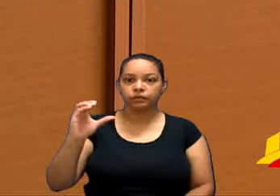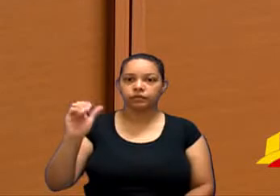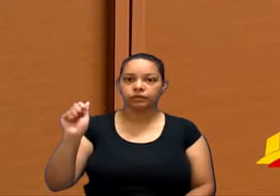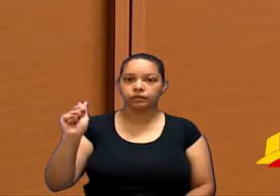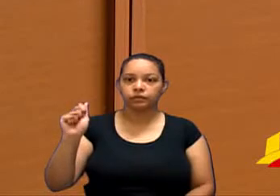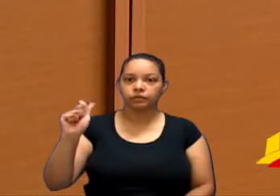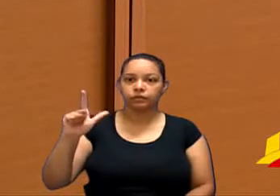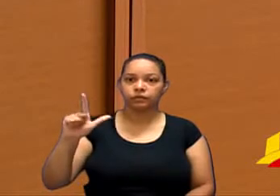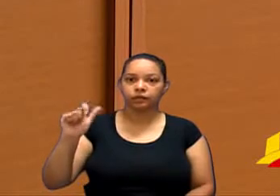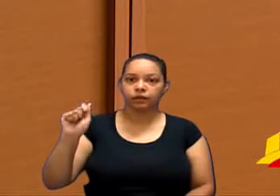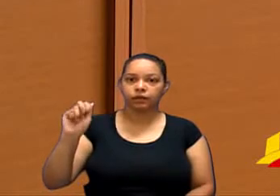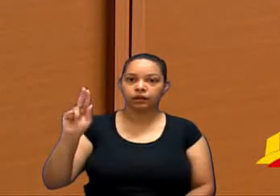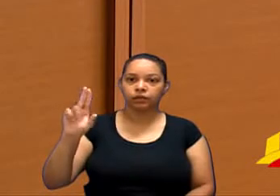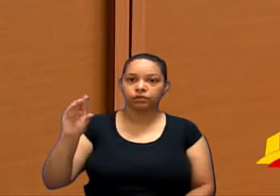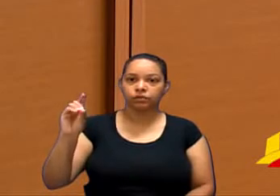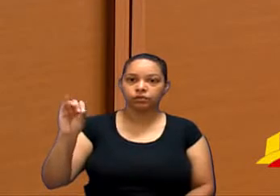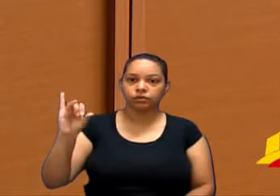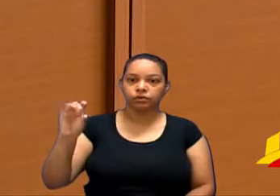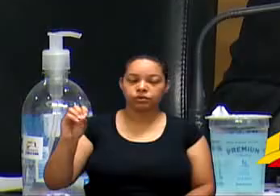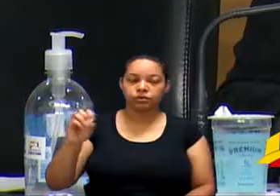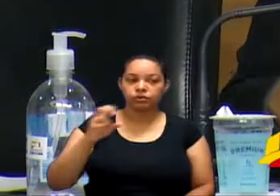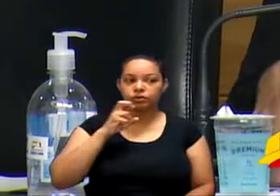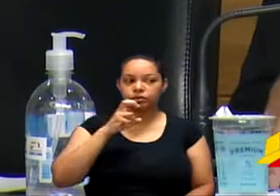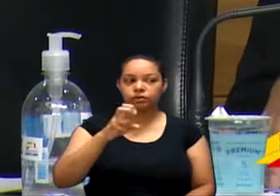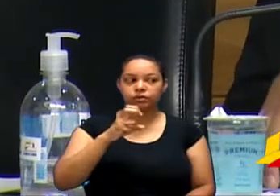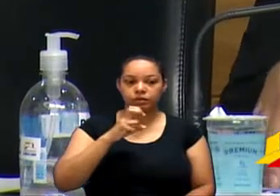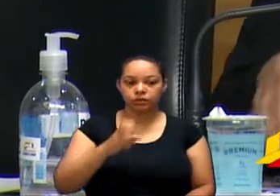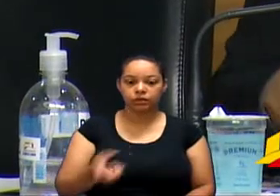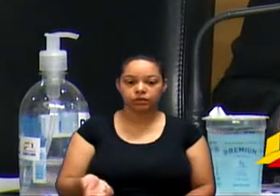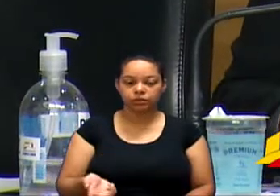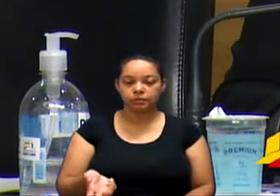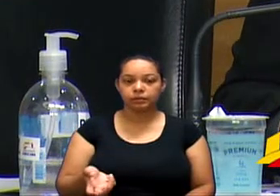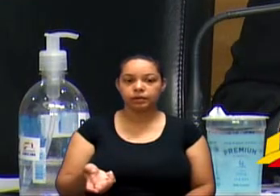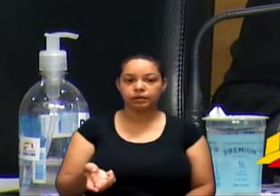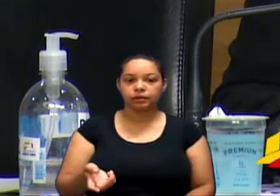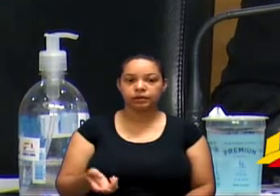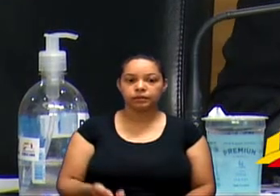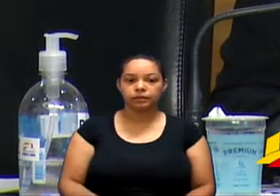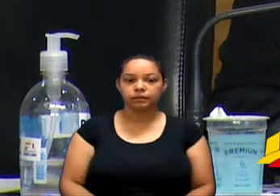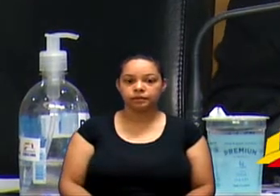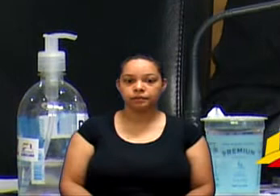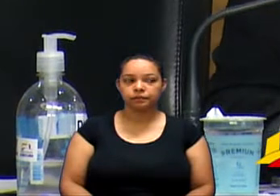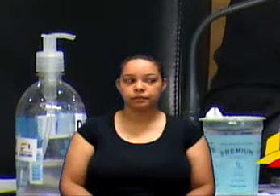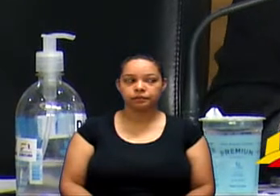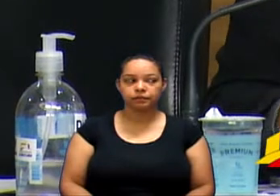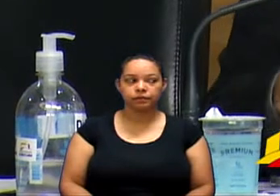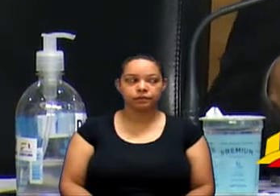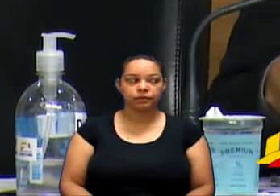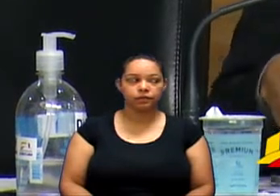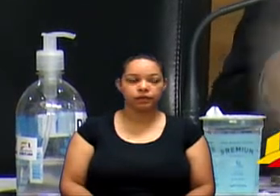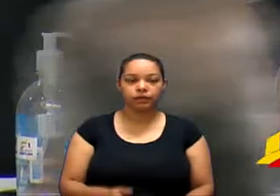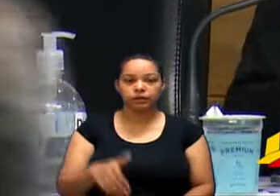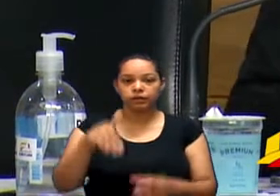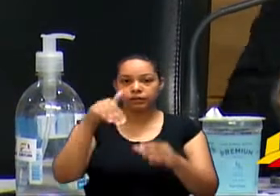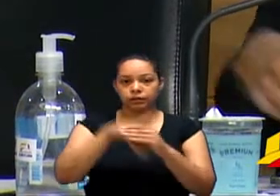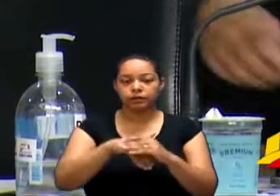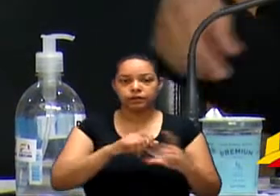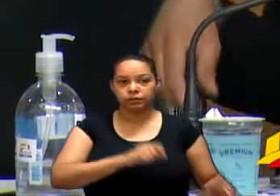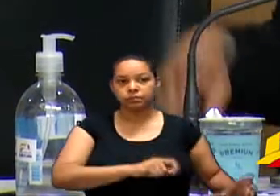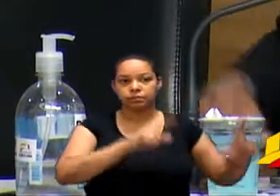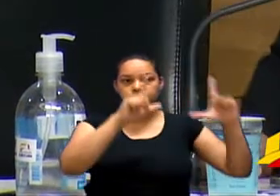a concessão do Título de Cidadão Sorocabana dos trissimo senhor Gabriel Nunes bramante Voto no painel